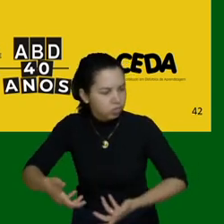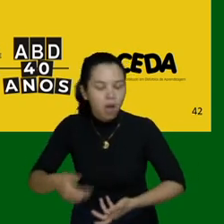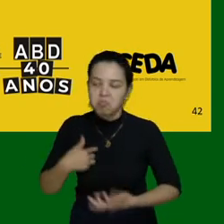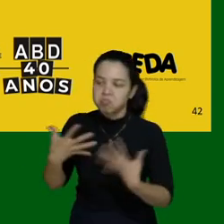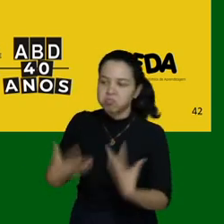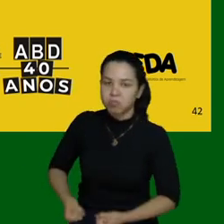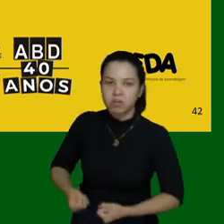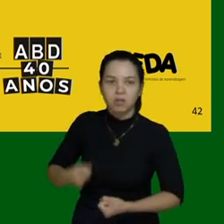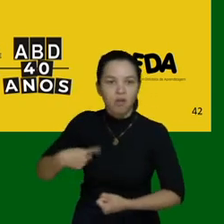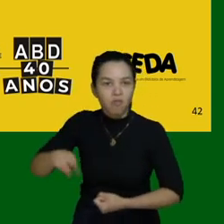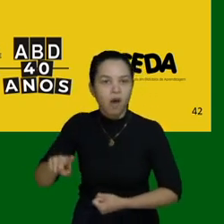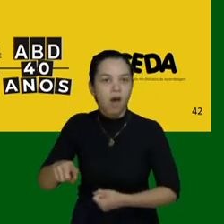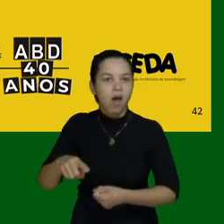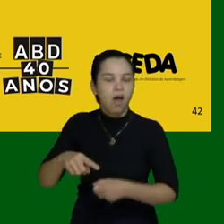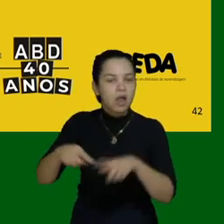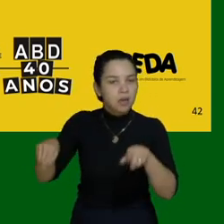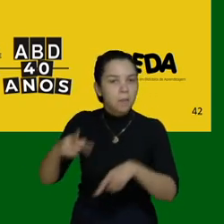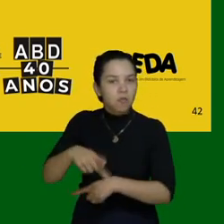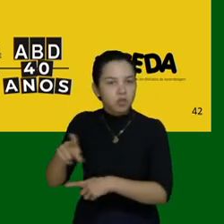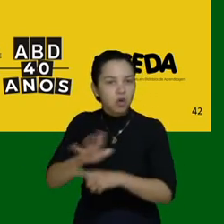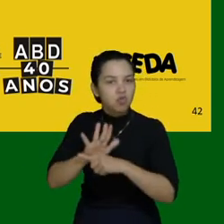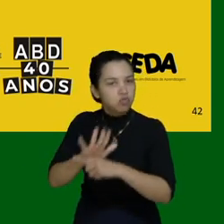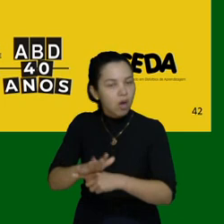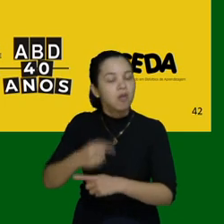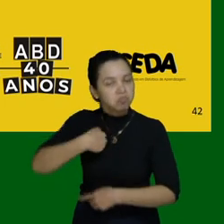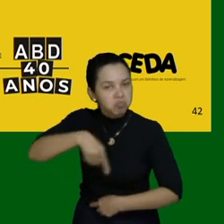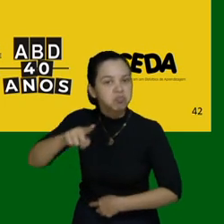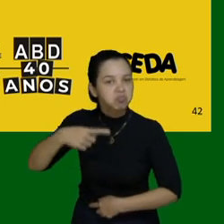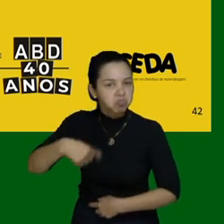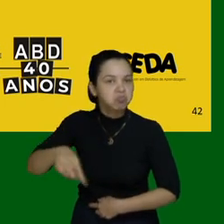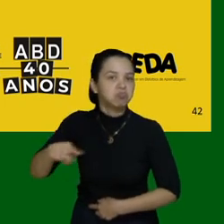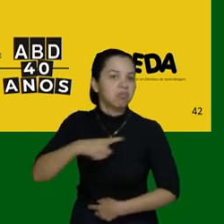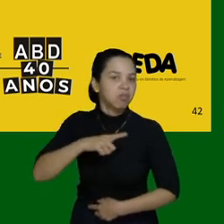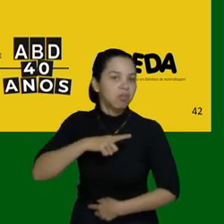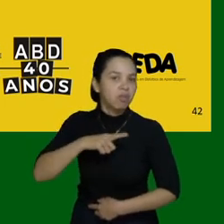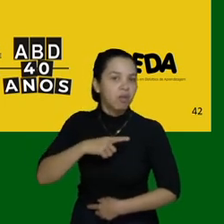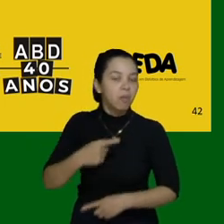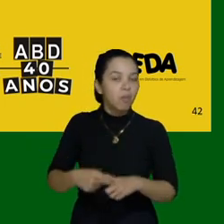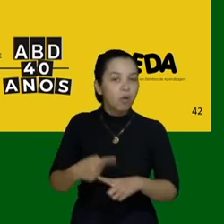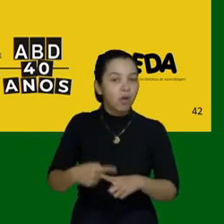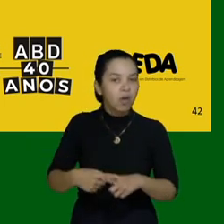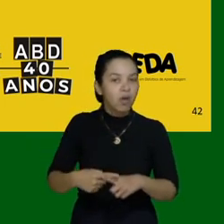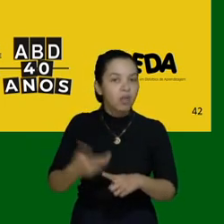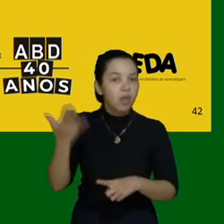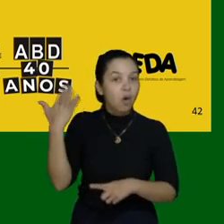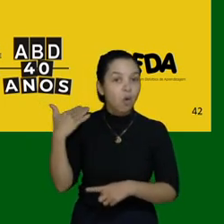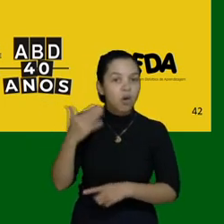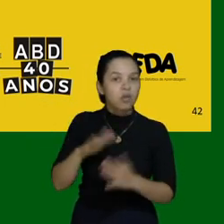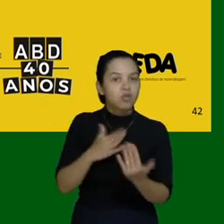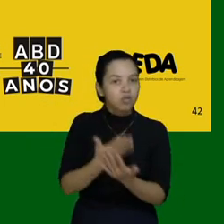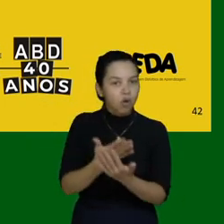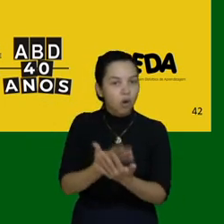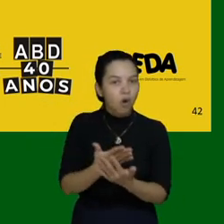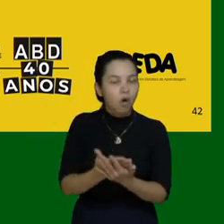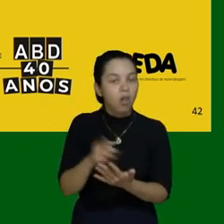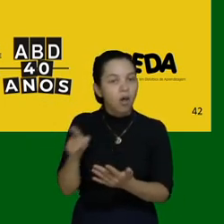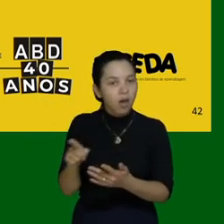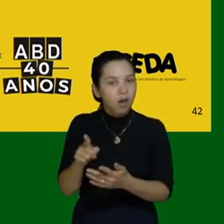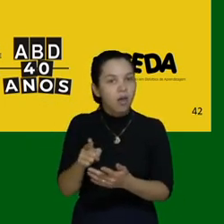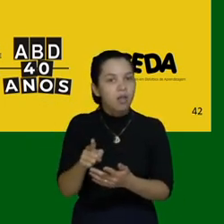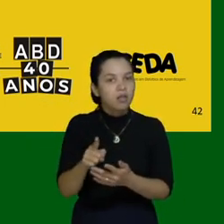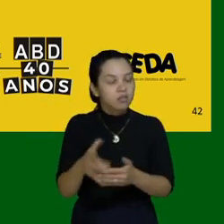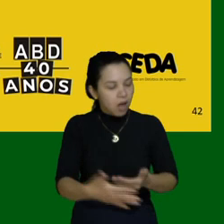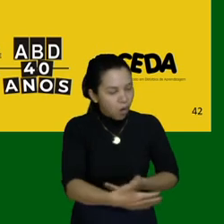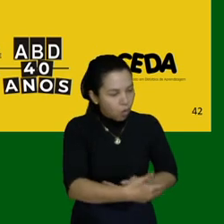sala dos professores ele ia porque na escola na última que ele esteve ele foi acolhido ele foi compreendido